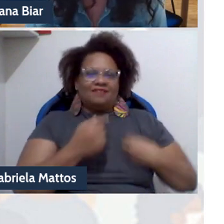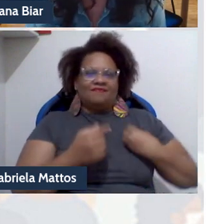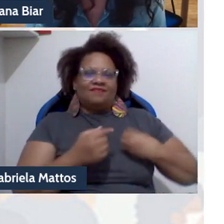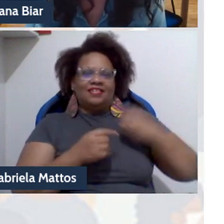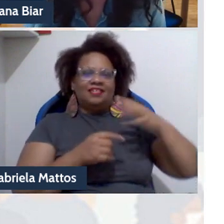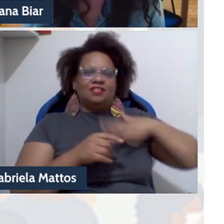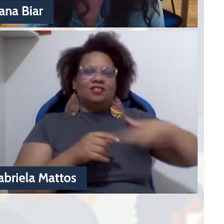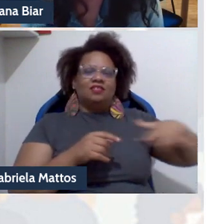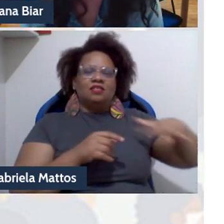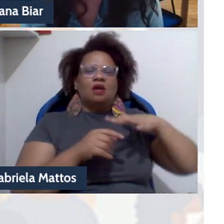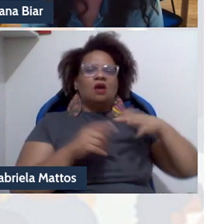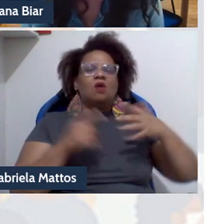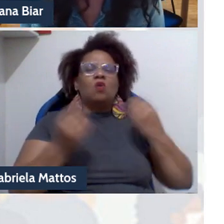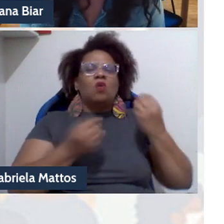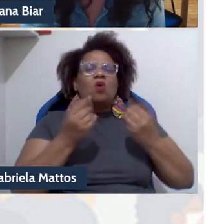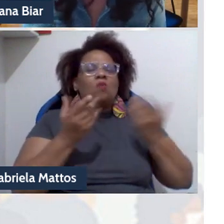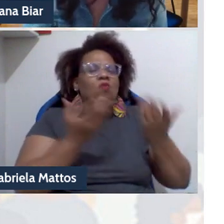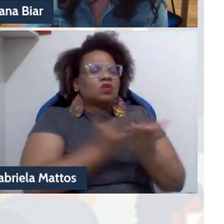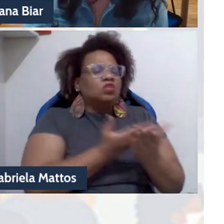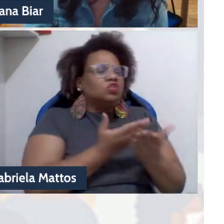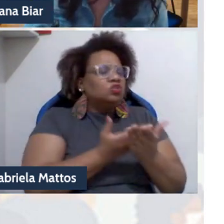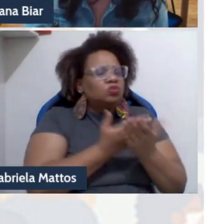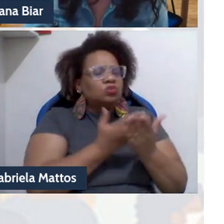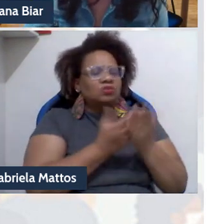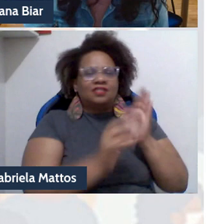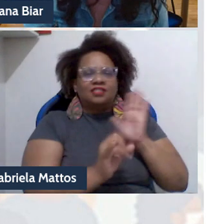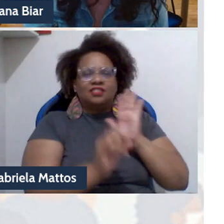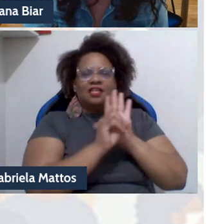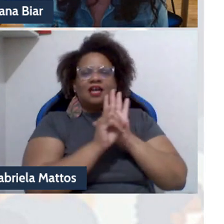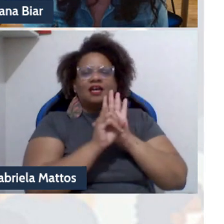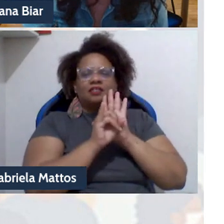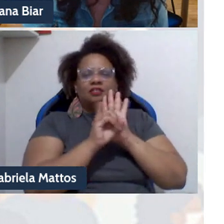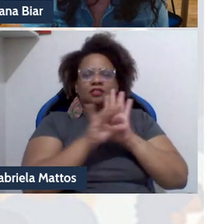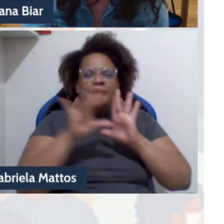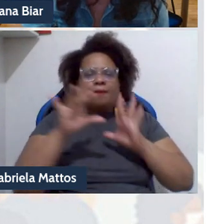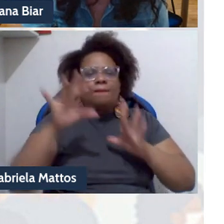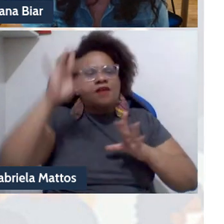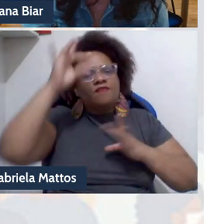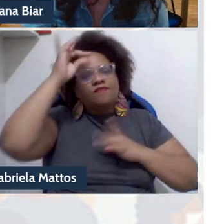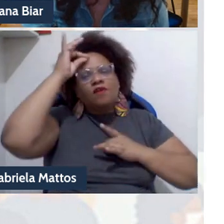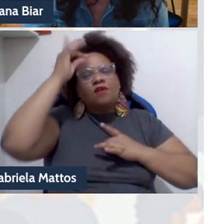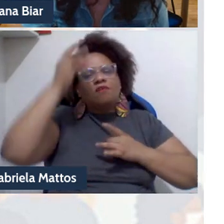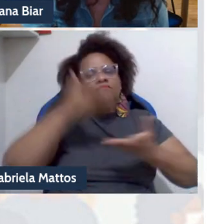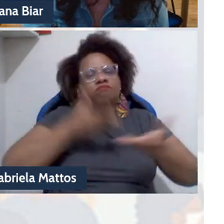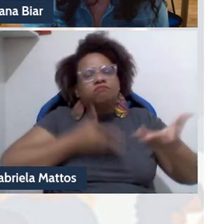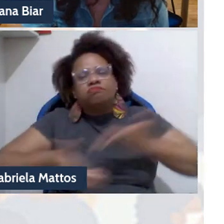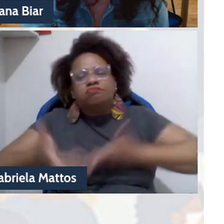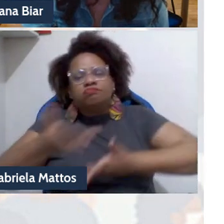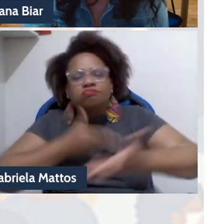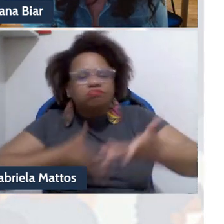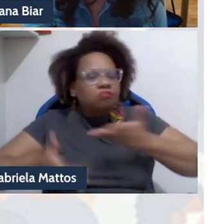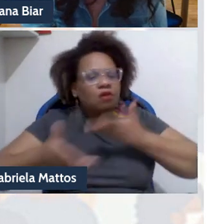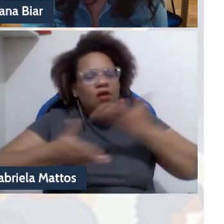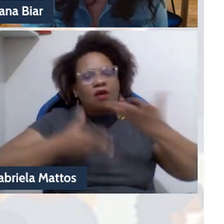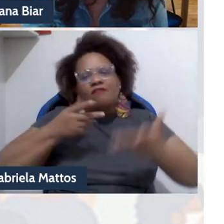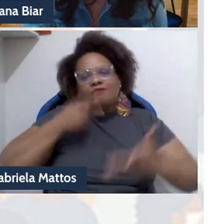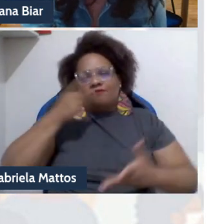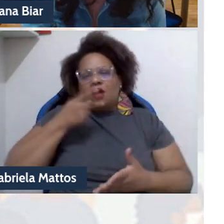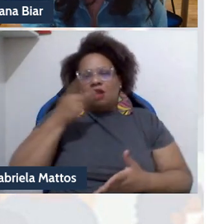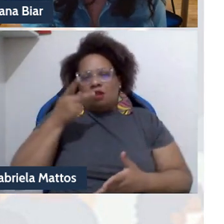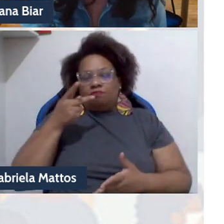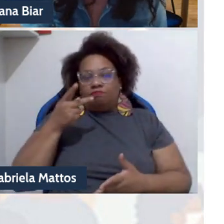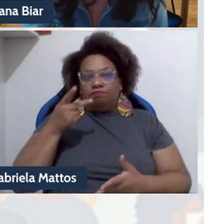seu lugar nos estudos da performatividade e da fala e interação. Então, no nosso grupo, a